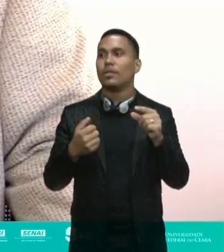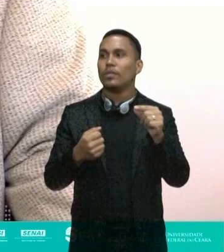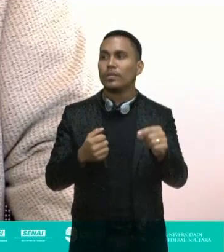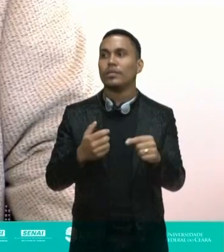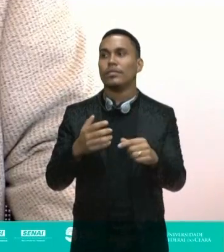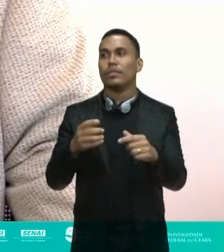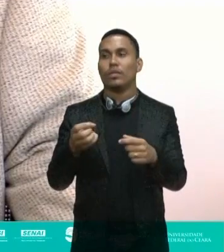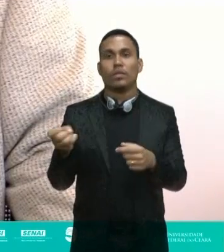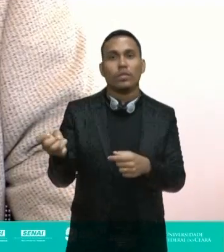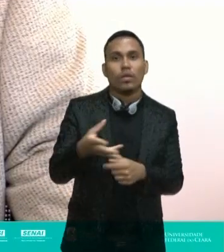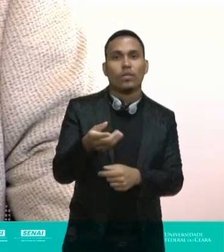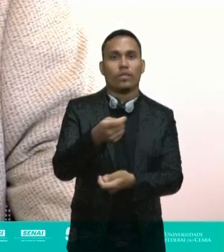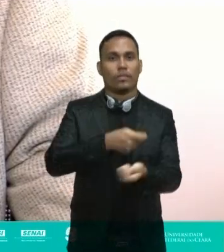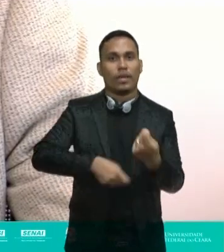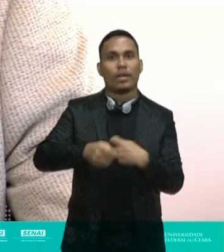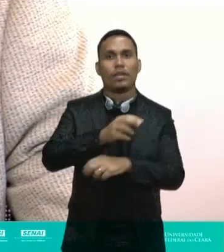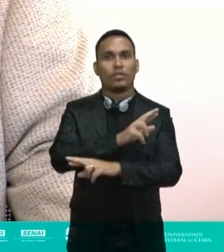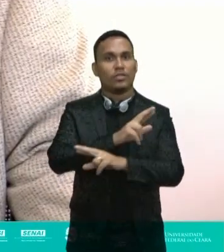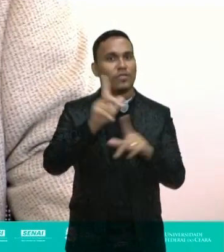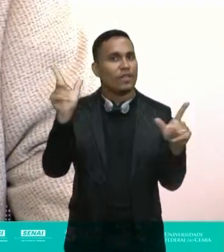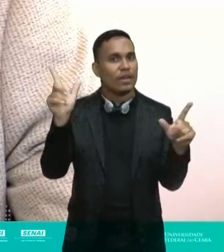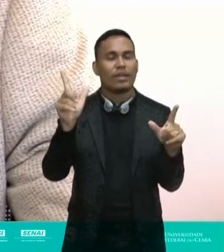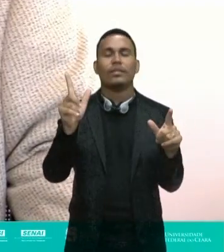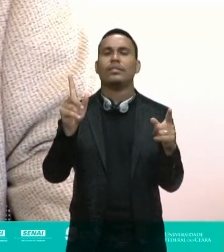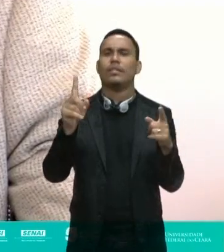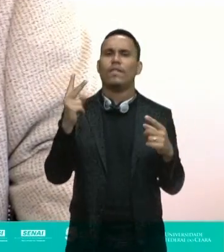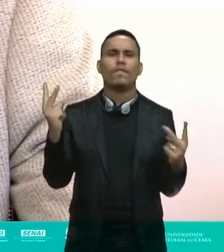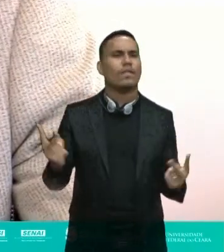de um mercado de hidrogênio, a criação de uma cadeia de valor